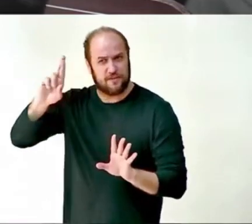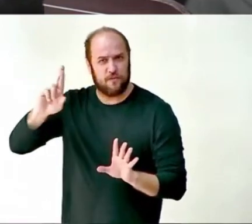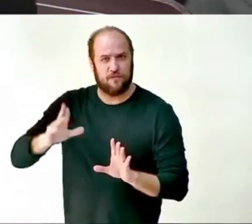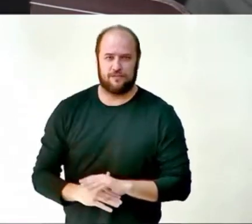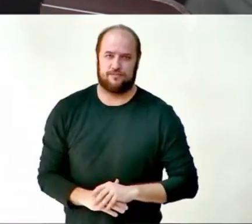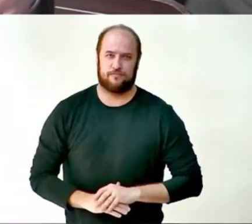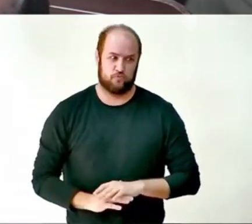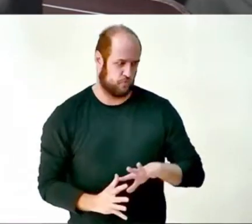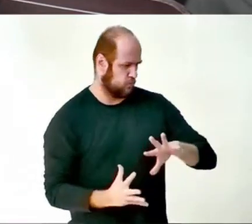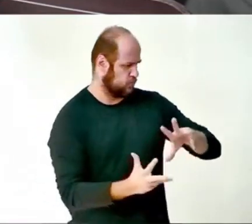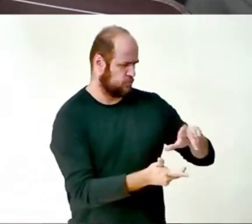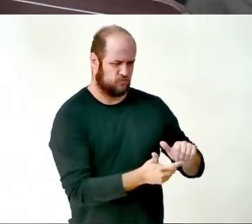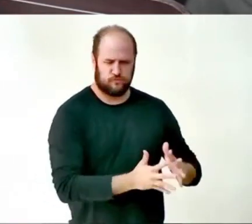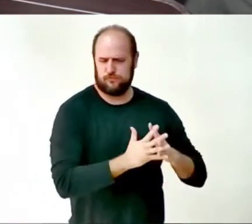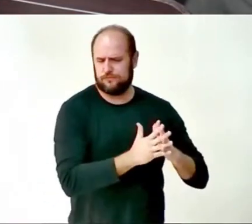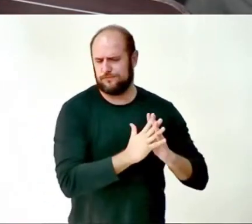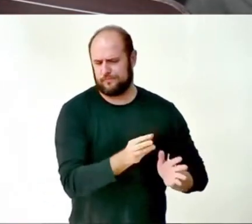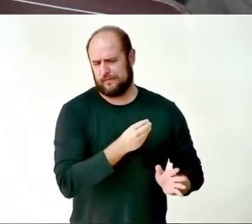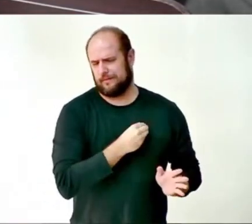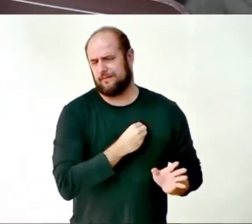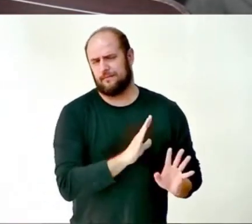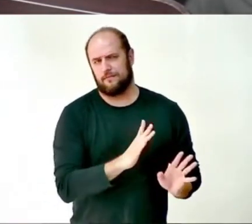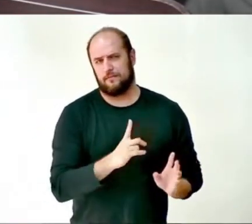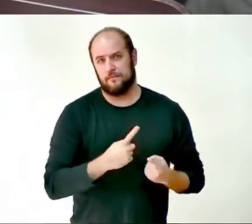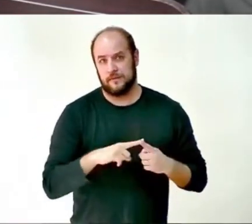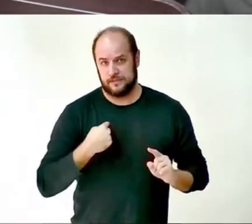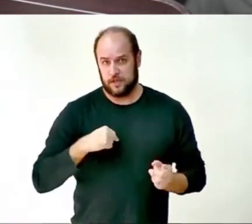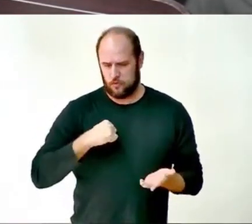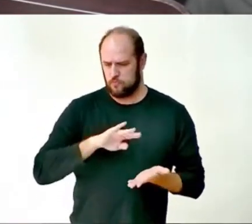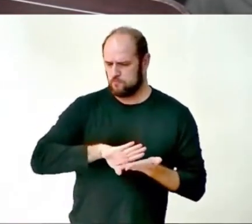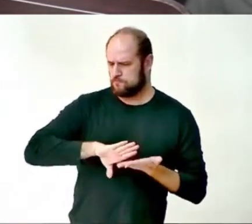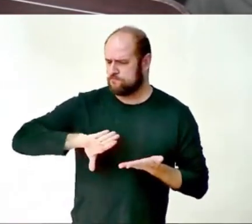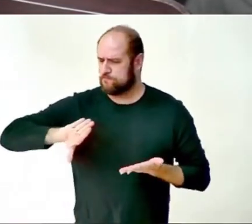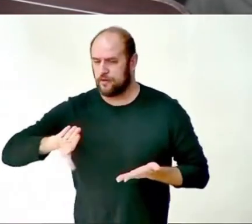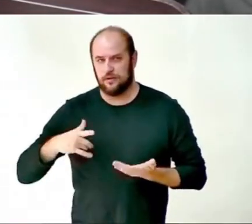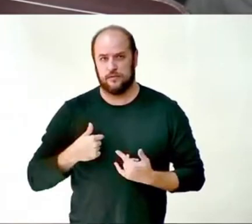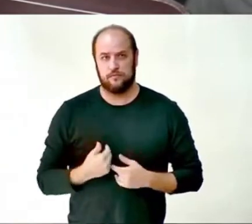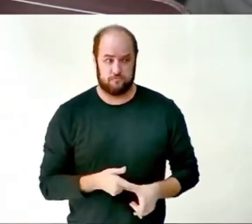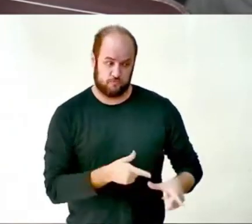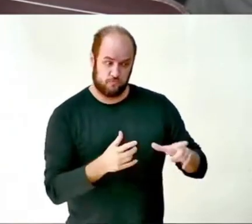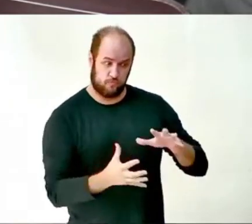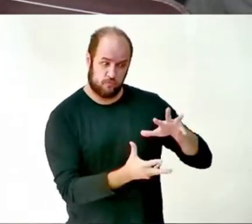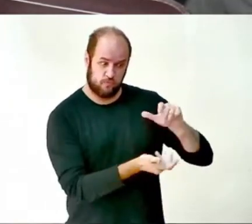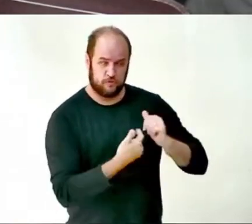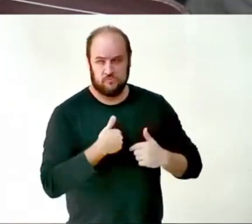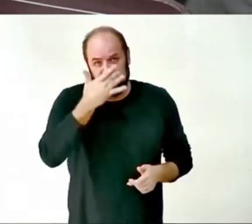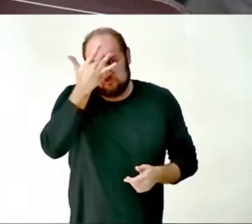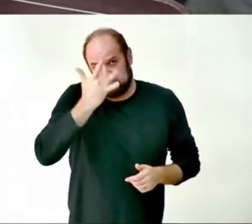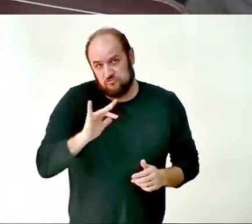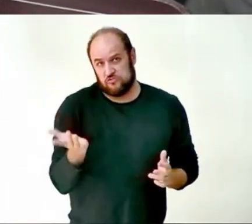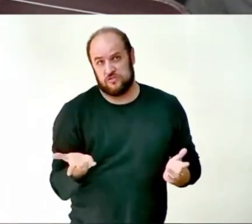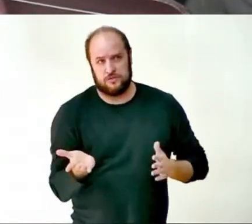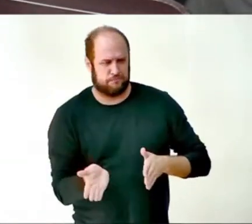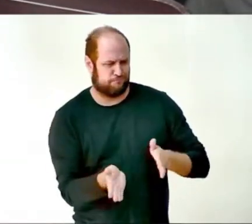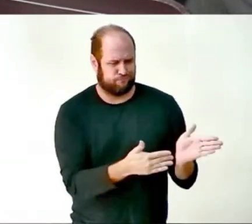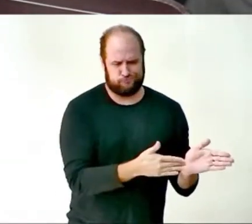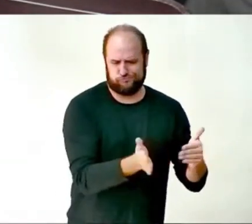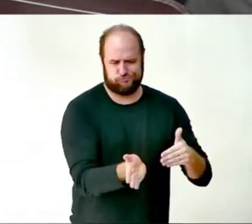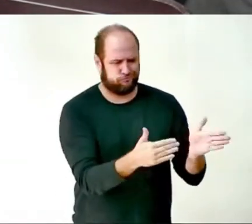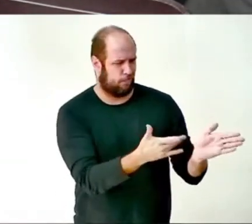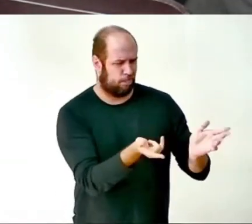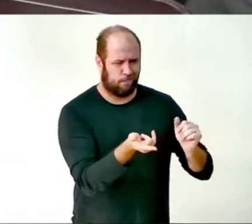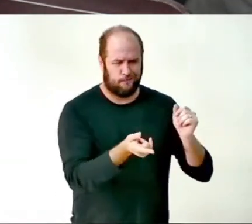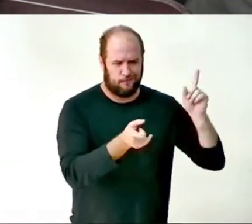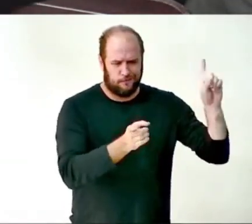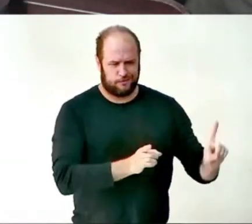está em convulsão, mas eu não estou. O mundo está, que a gente não sabe direito se vai para a direita ou para a